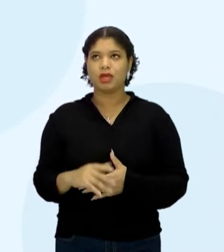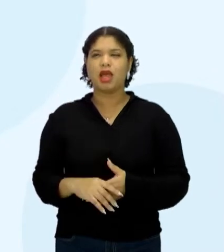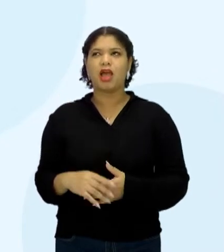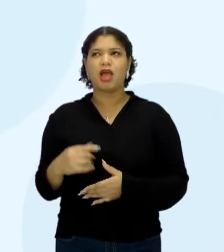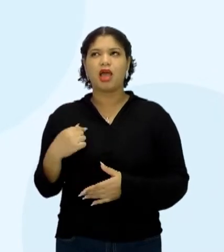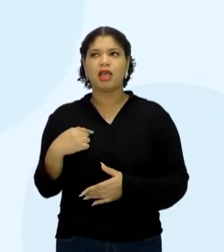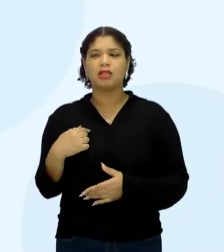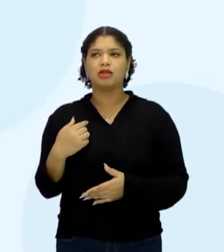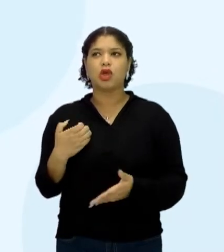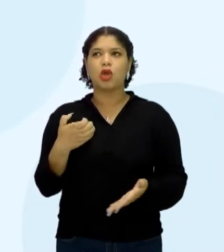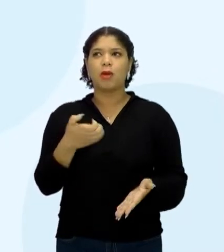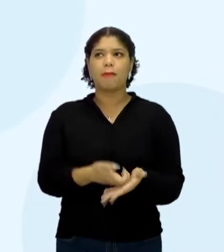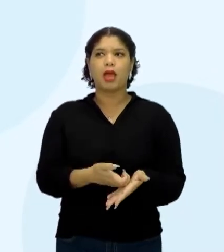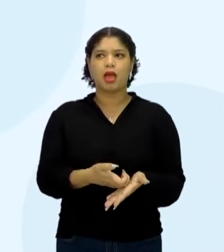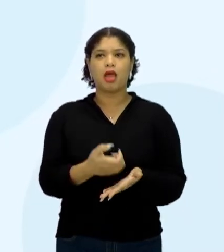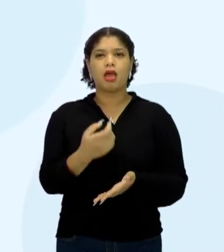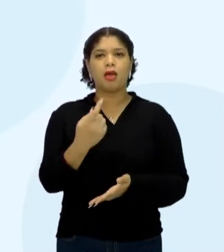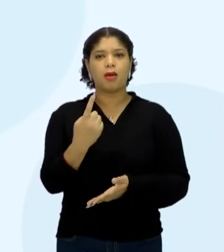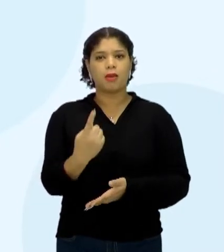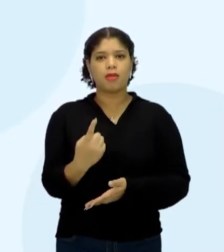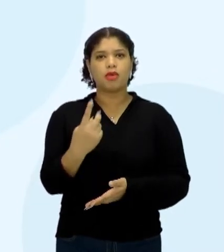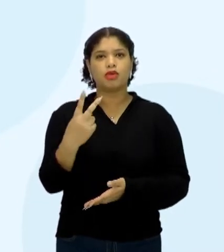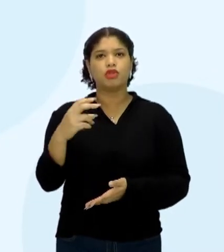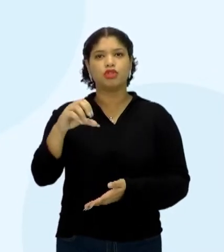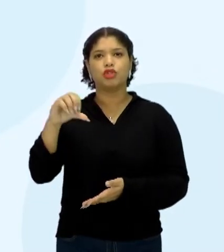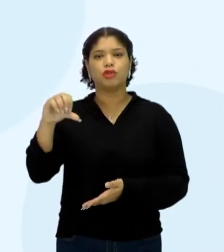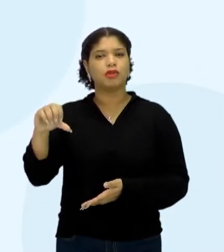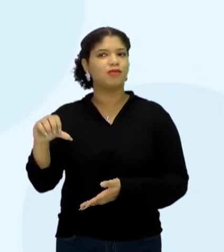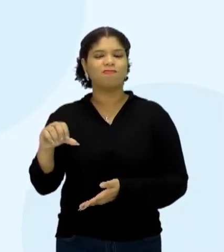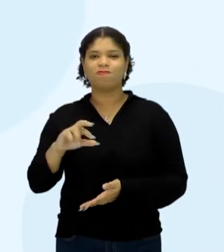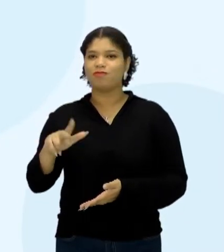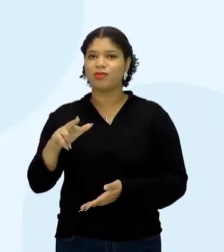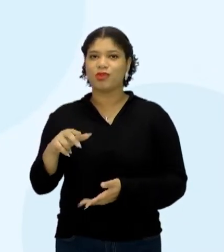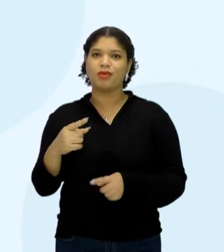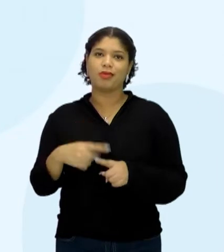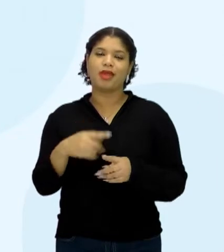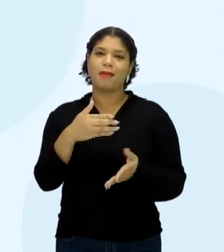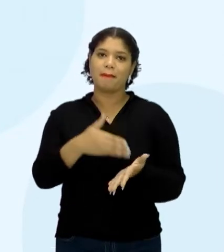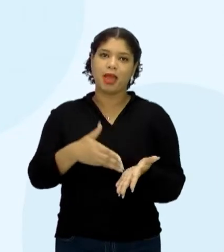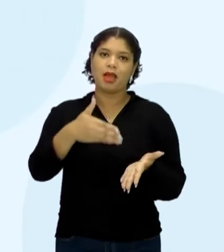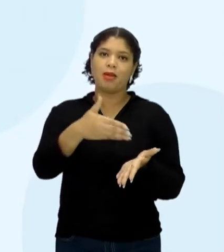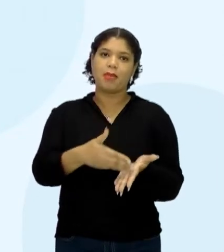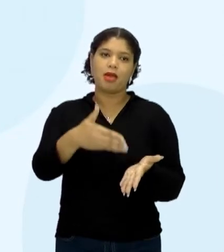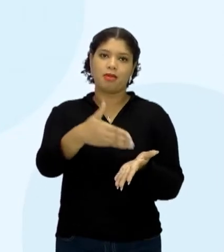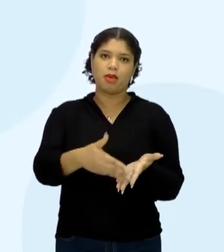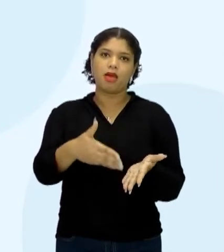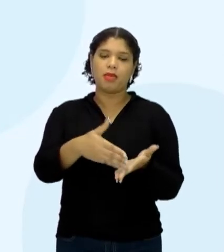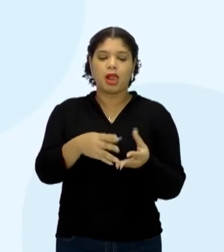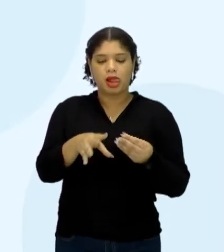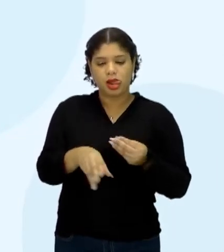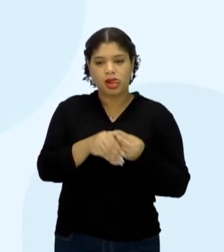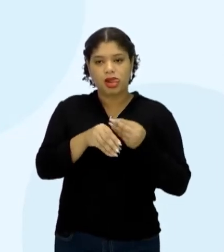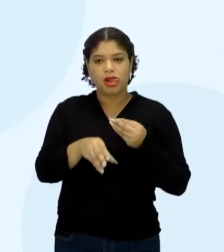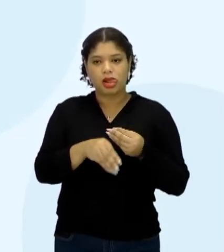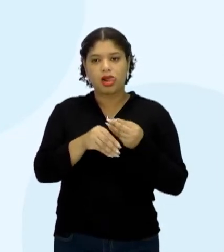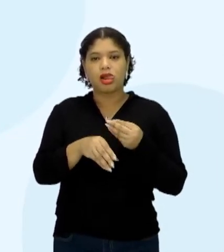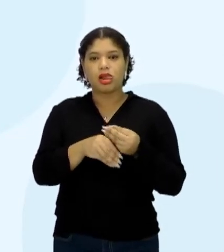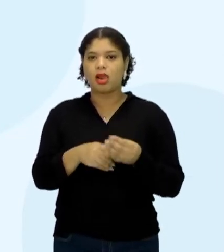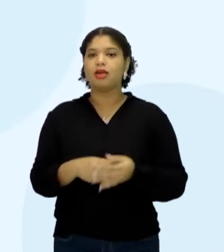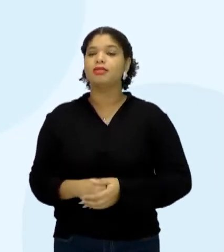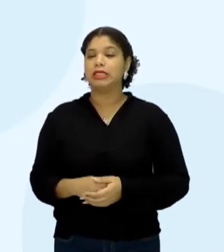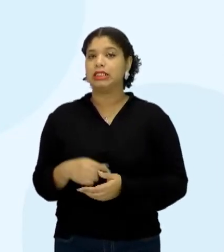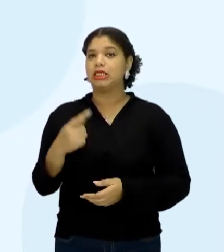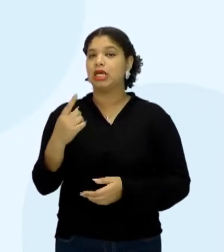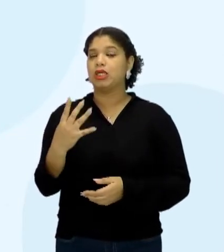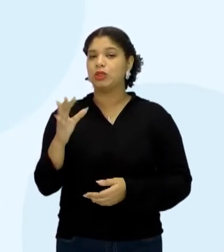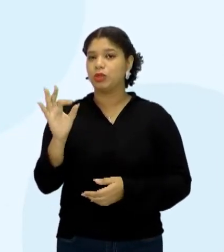valor de R$ 1.299, eu vou pagar mais, né, Vivi? Sim, tá aumentando, né? Você quer comprar a prazo, pois paga mais. 14% a